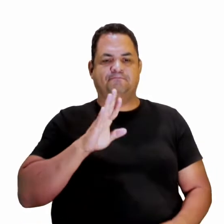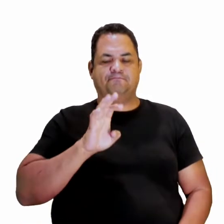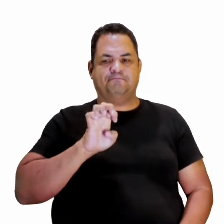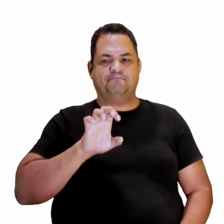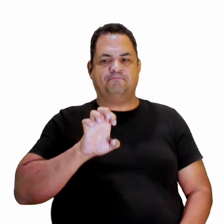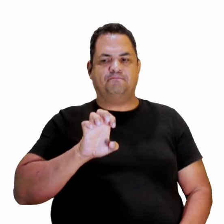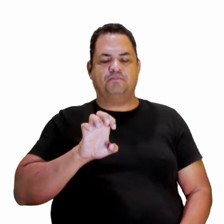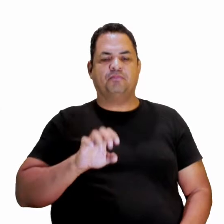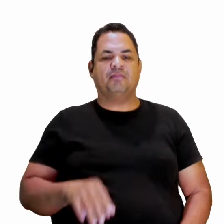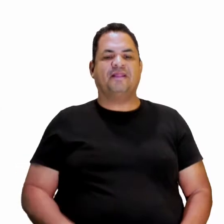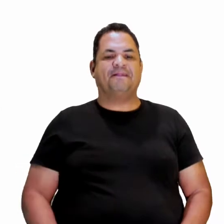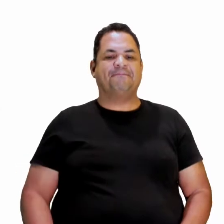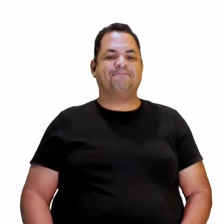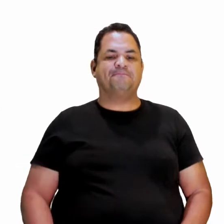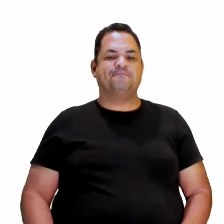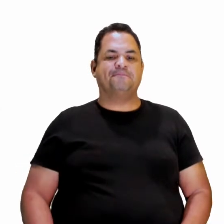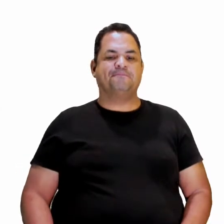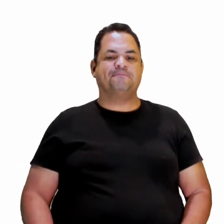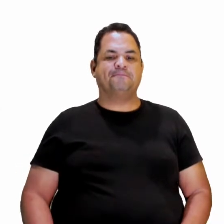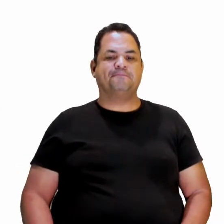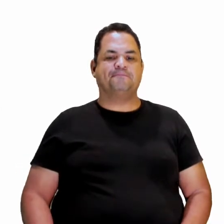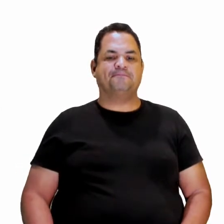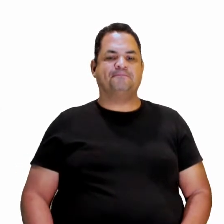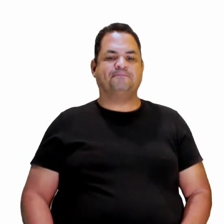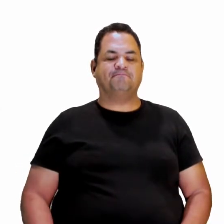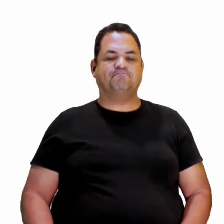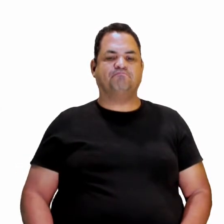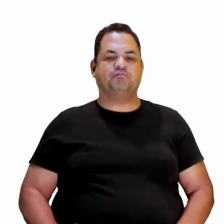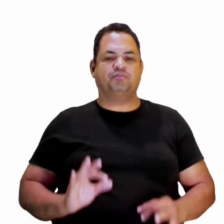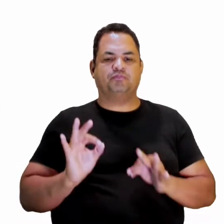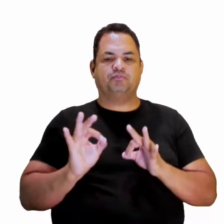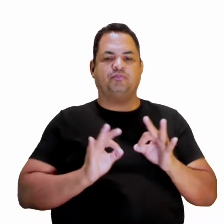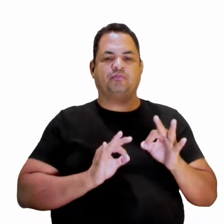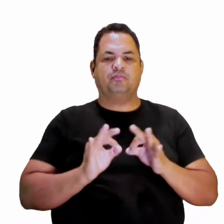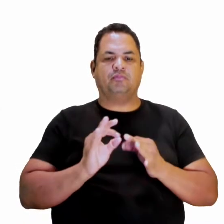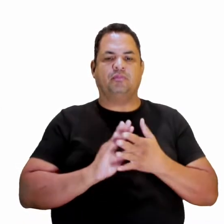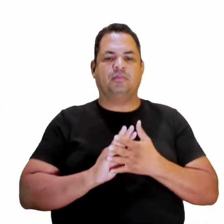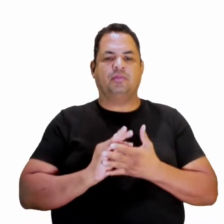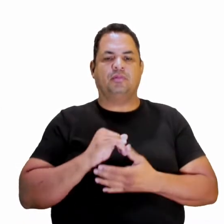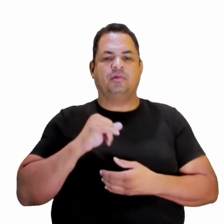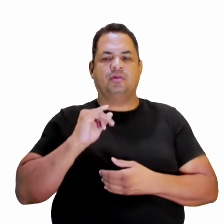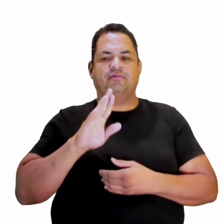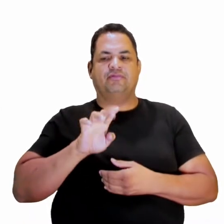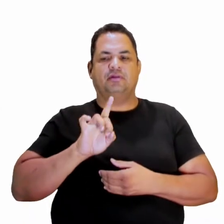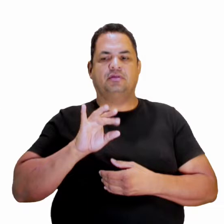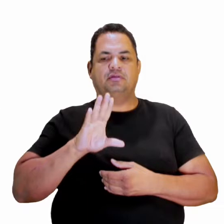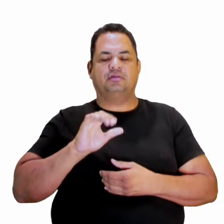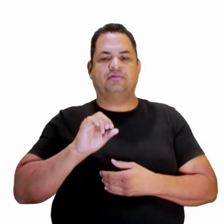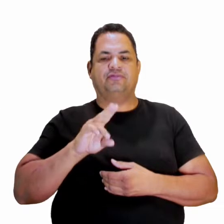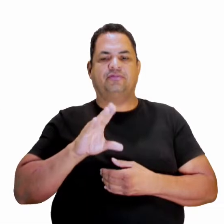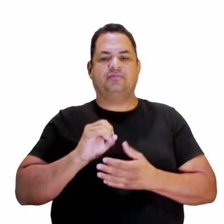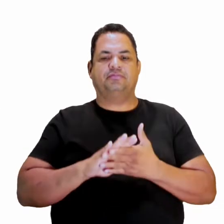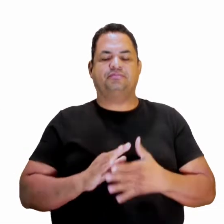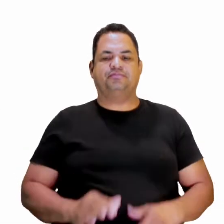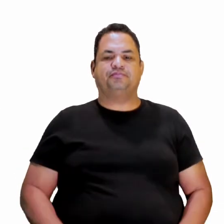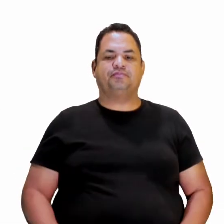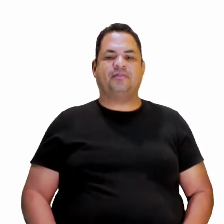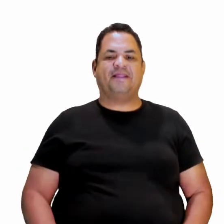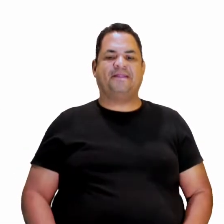in the infinitive, ou seja, na forma infinitiva, in the infinitive